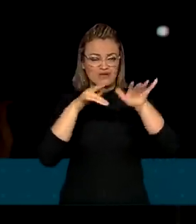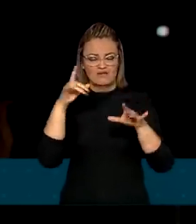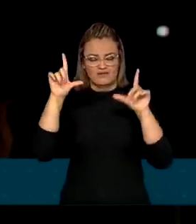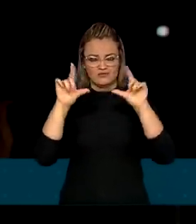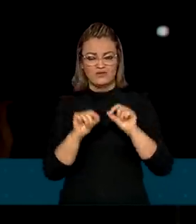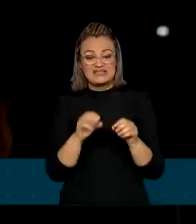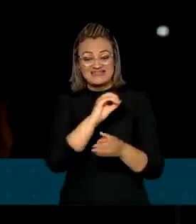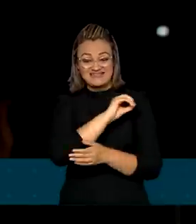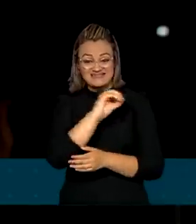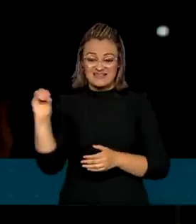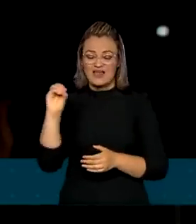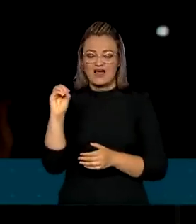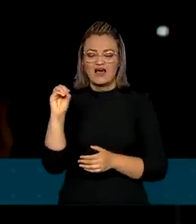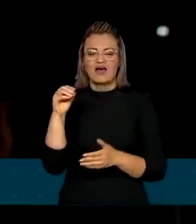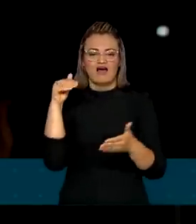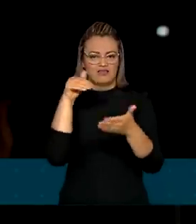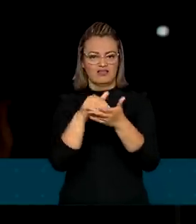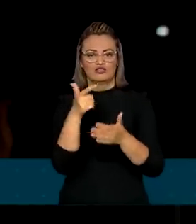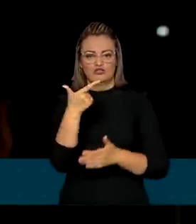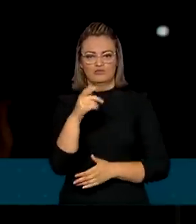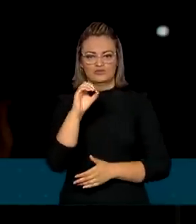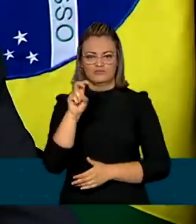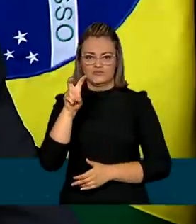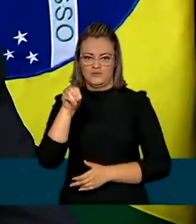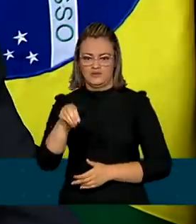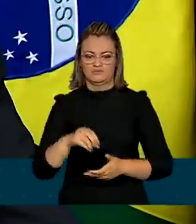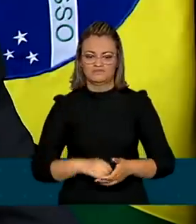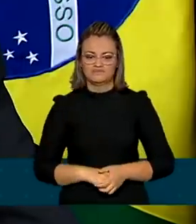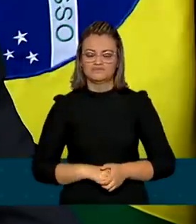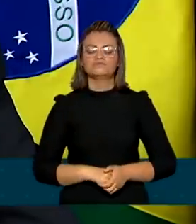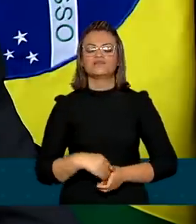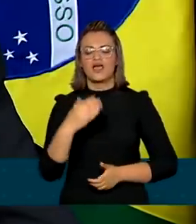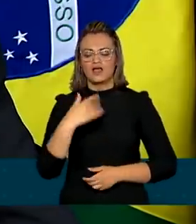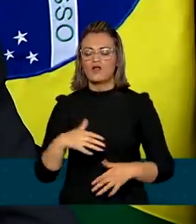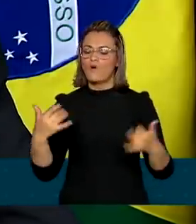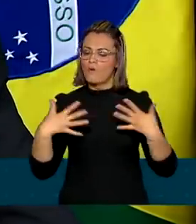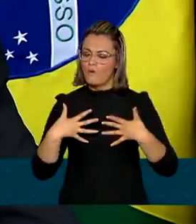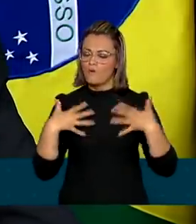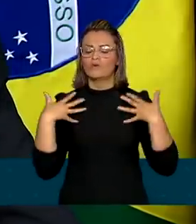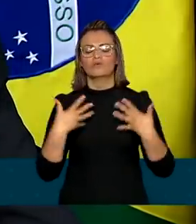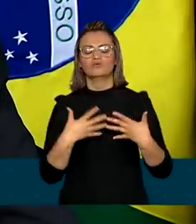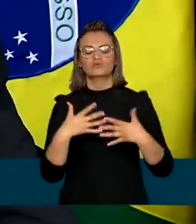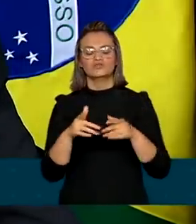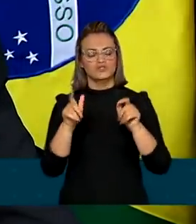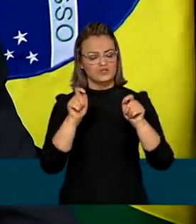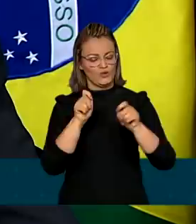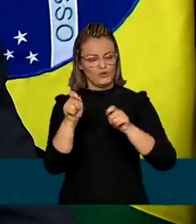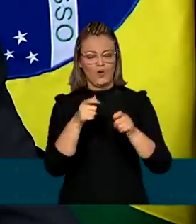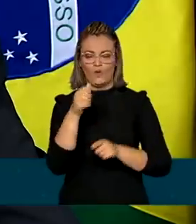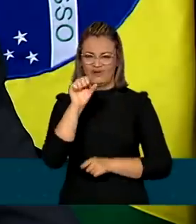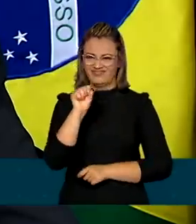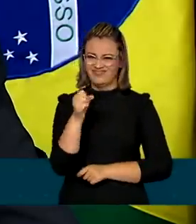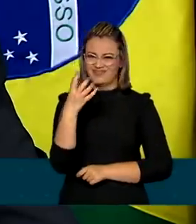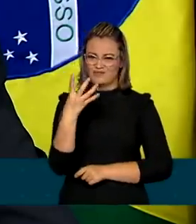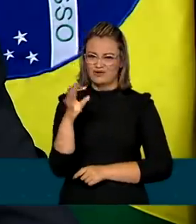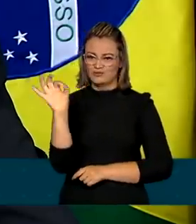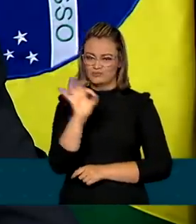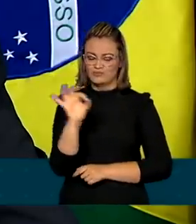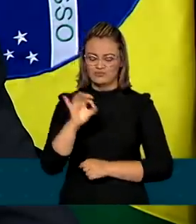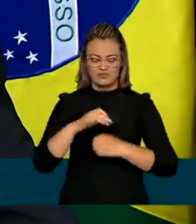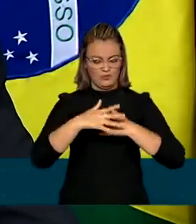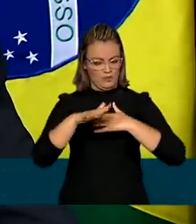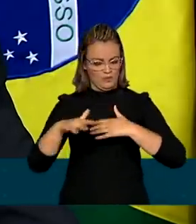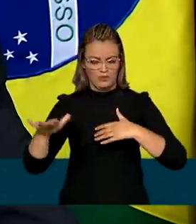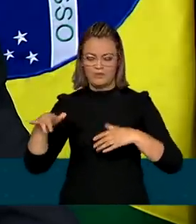e zerar a meta climática até 2050. Temos orgulho de conservar 84% de nosso bioma